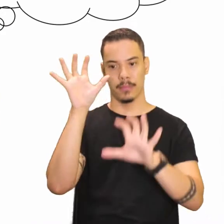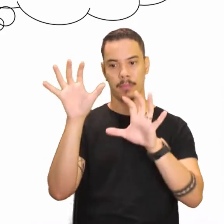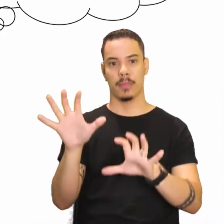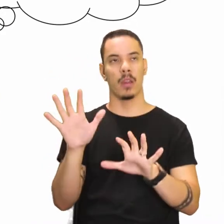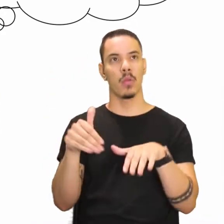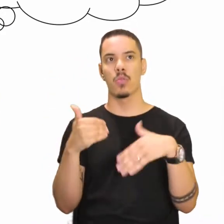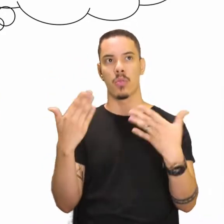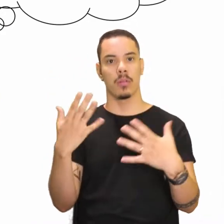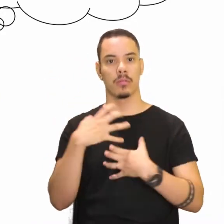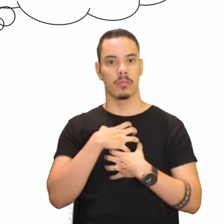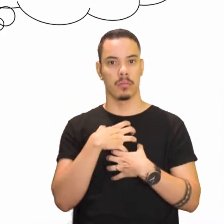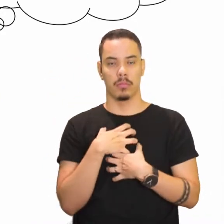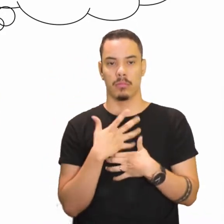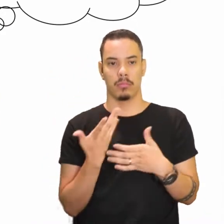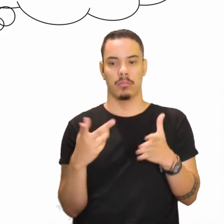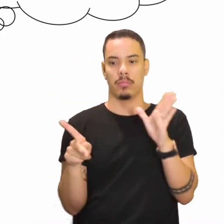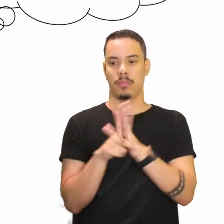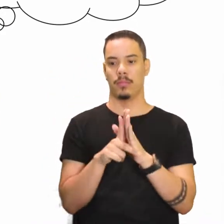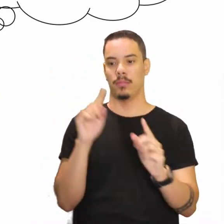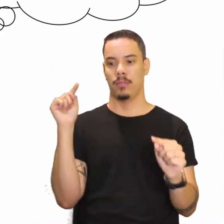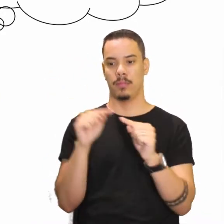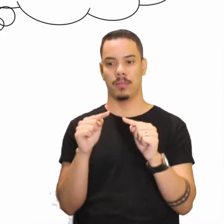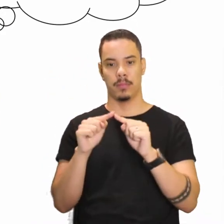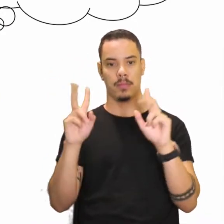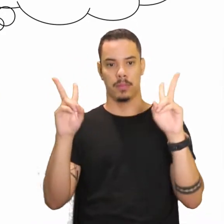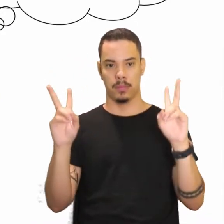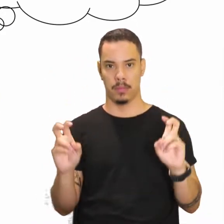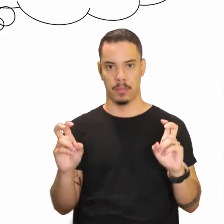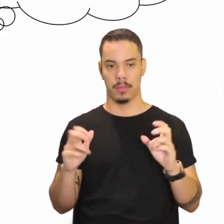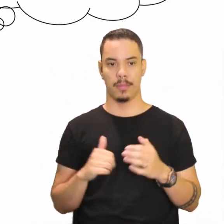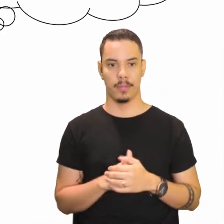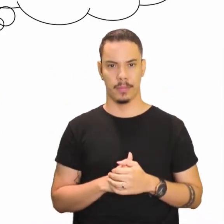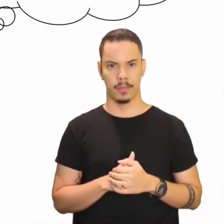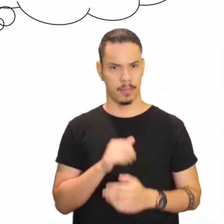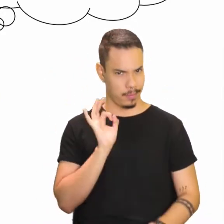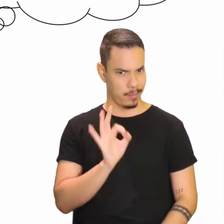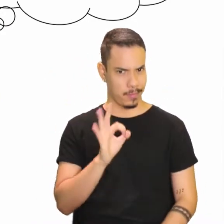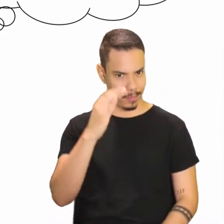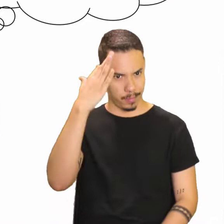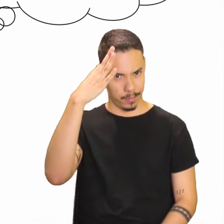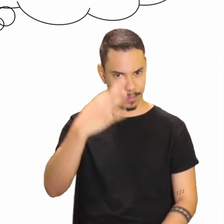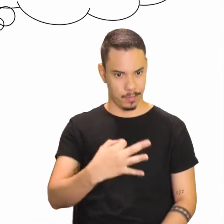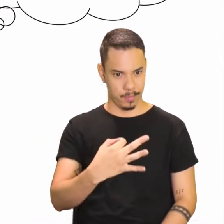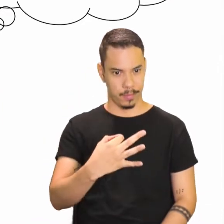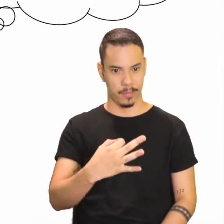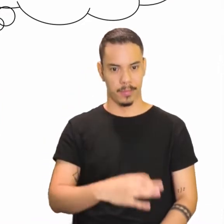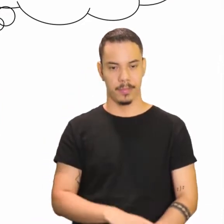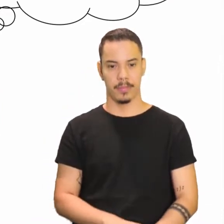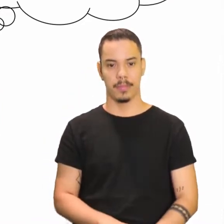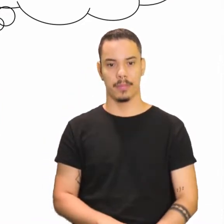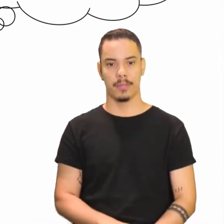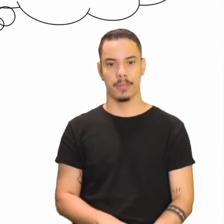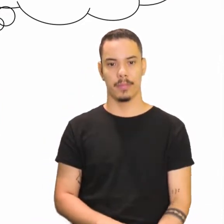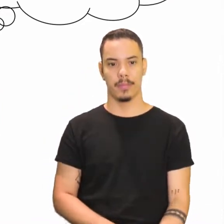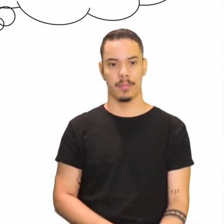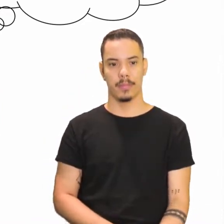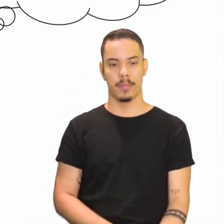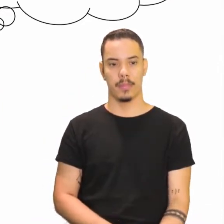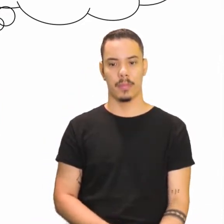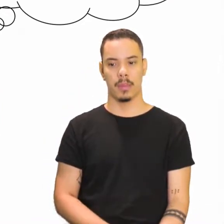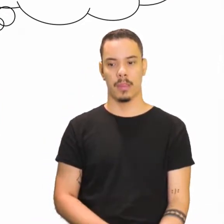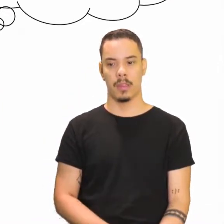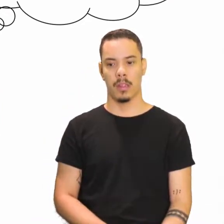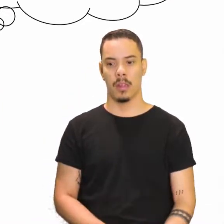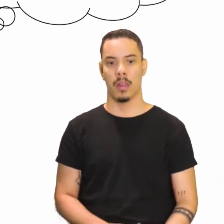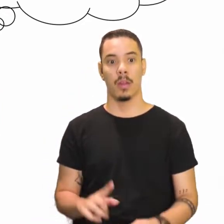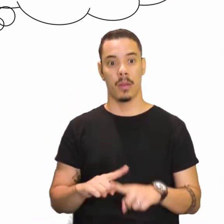o sentido? De assunto. Estão entendendo, amadinhos? Então, vamos lá. Mais outro assunto